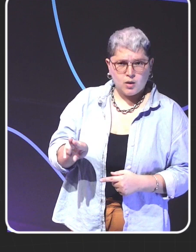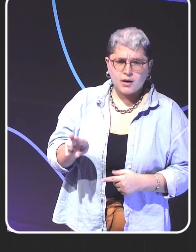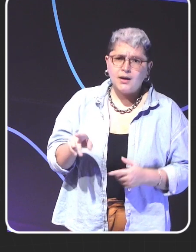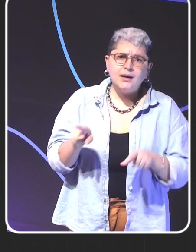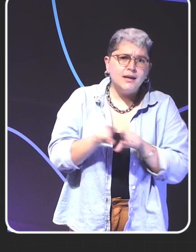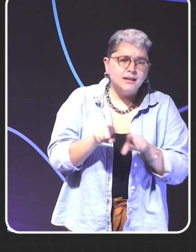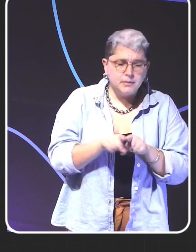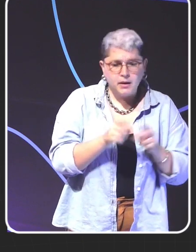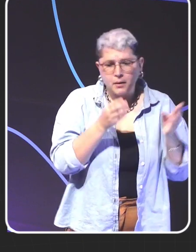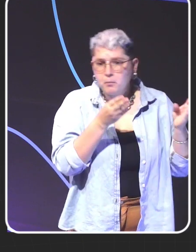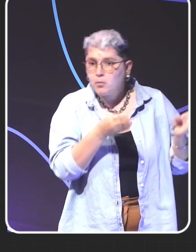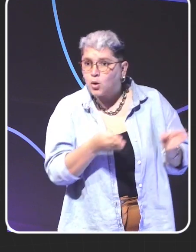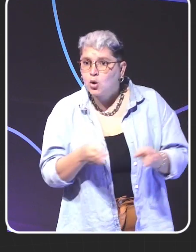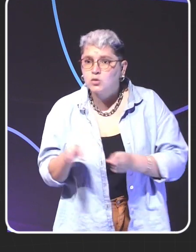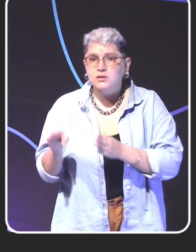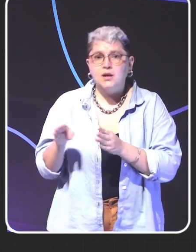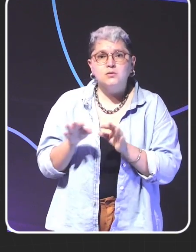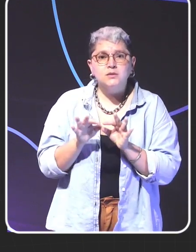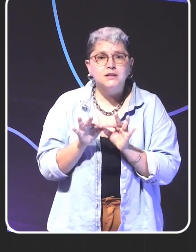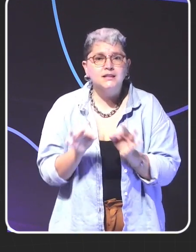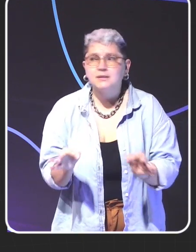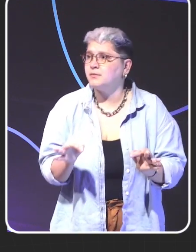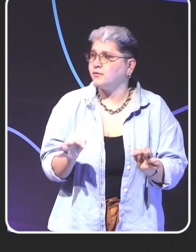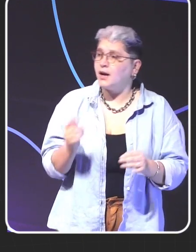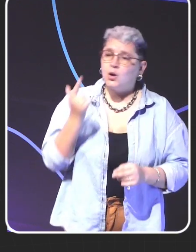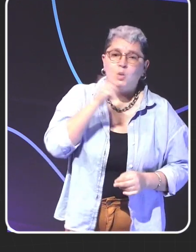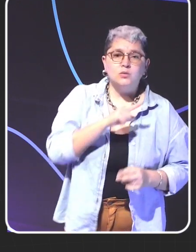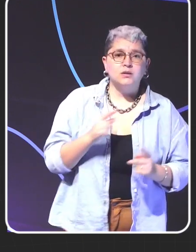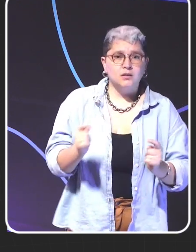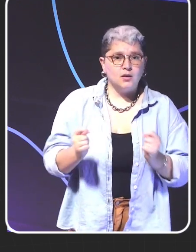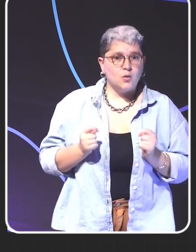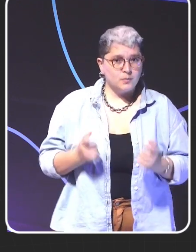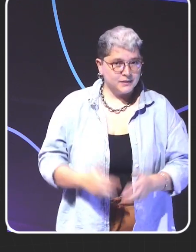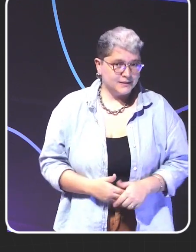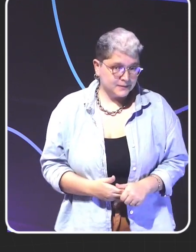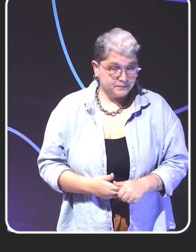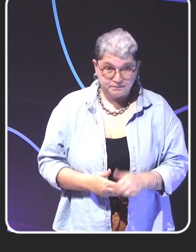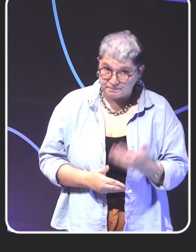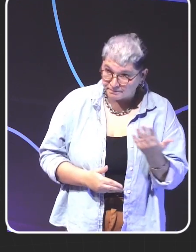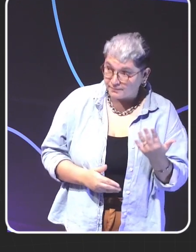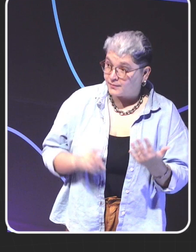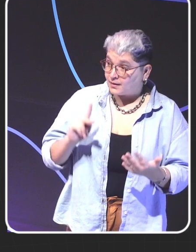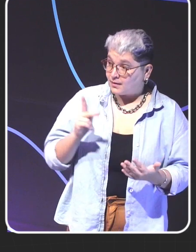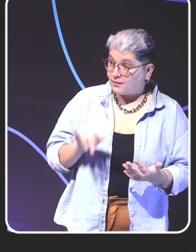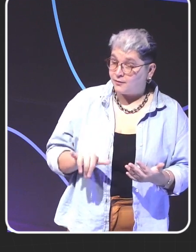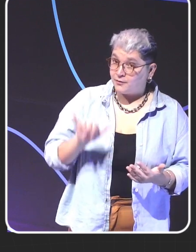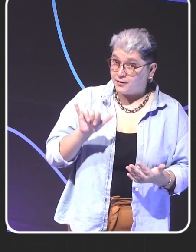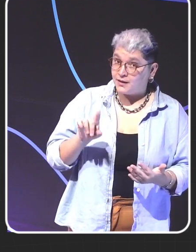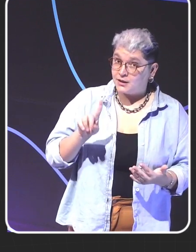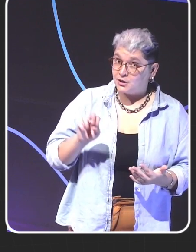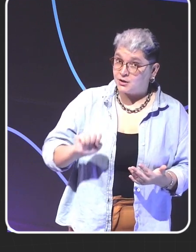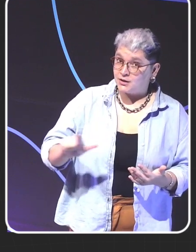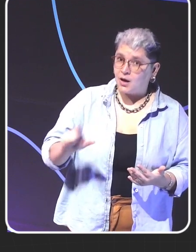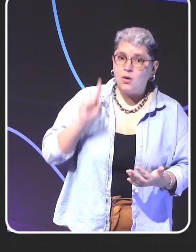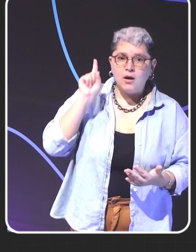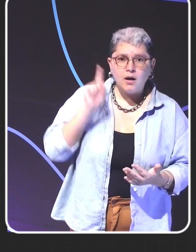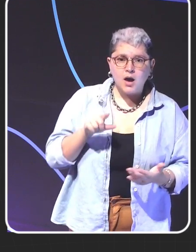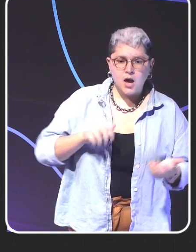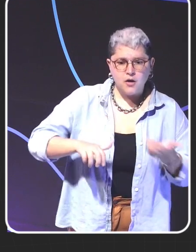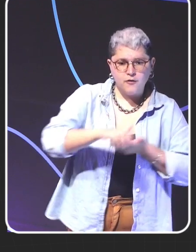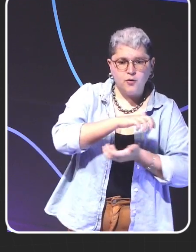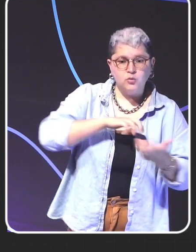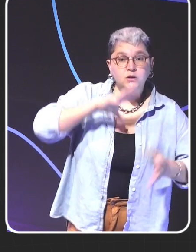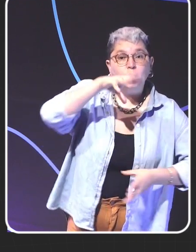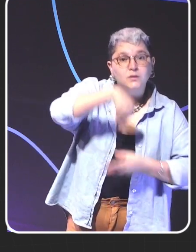economizar também recursos, tá? Então, Phygital é a revolução do varejo, mas antes disso, e por